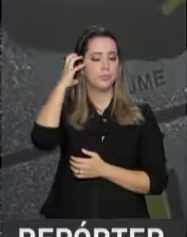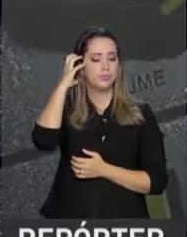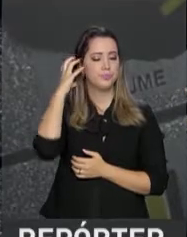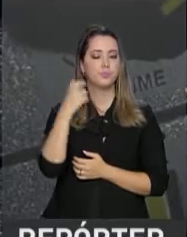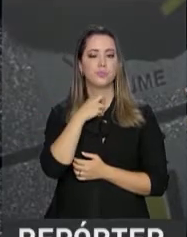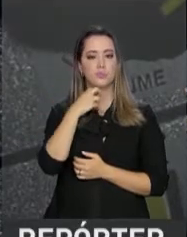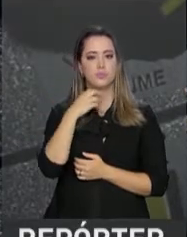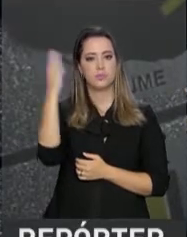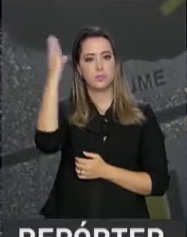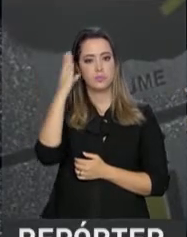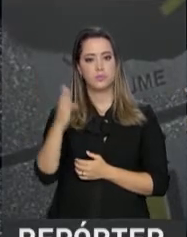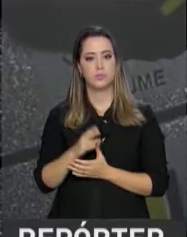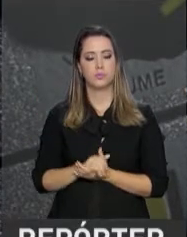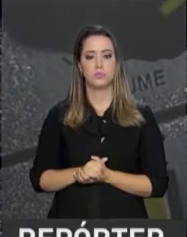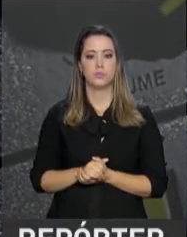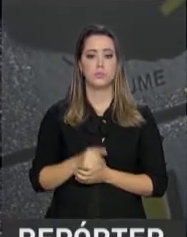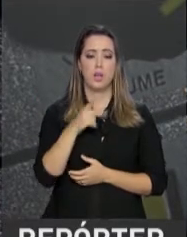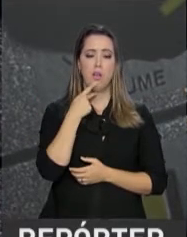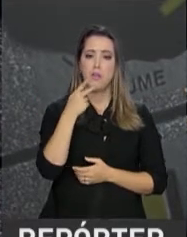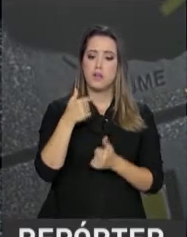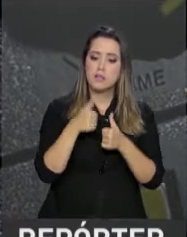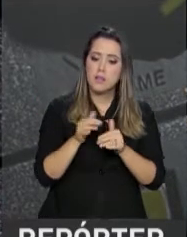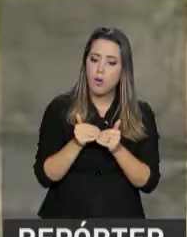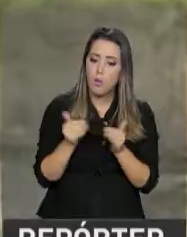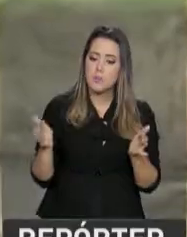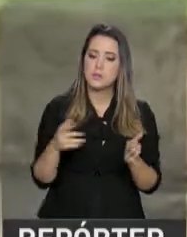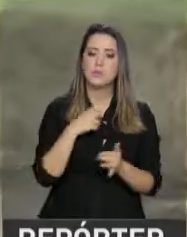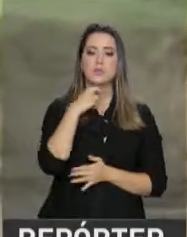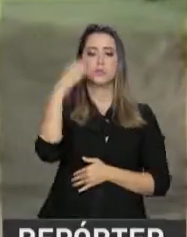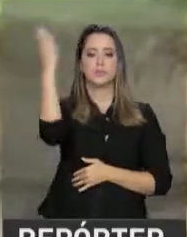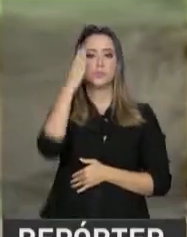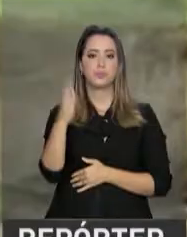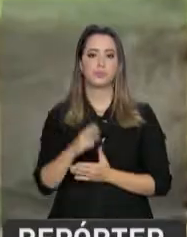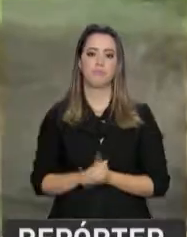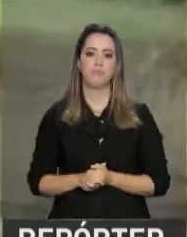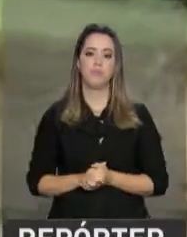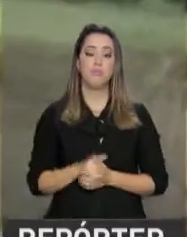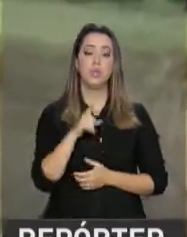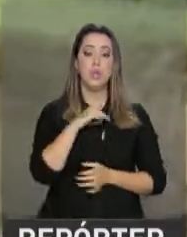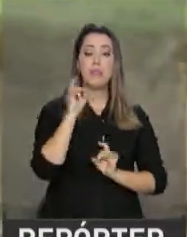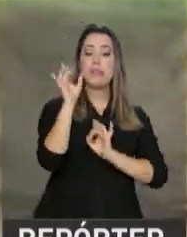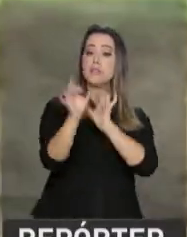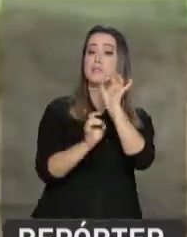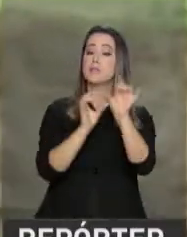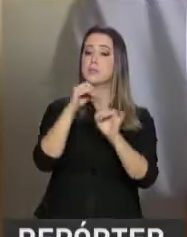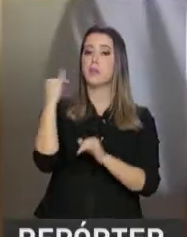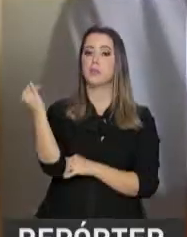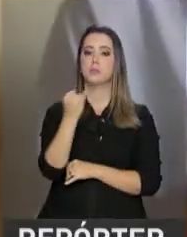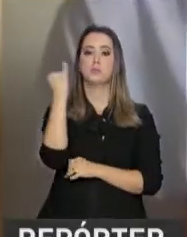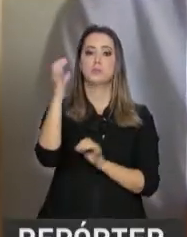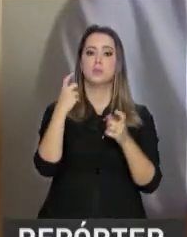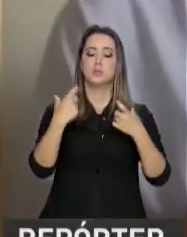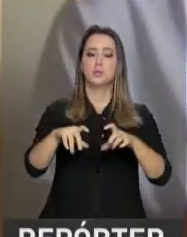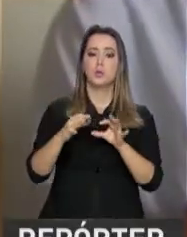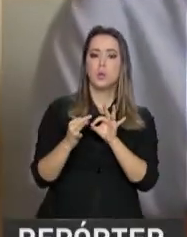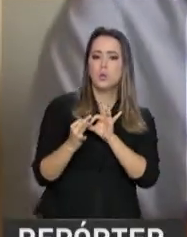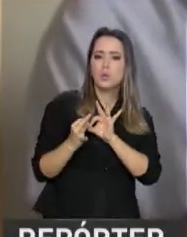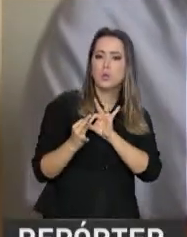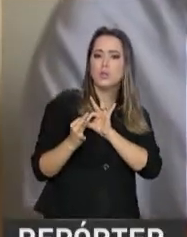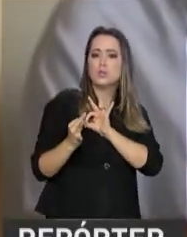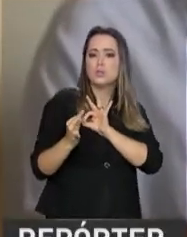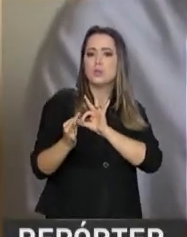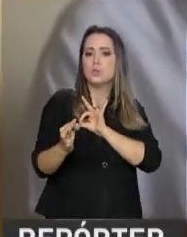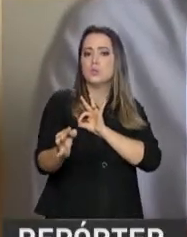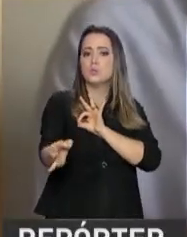está no ar a voz do brasil a voz do brasil tem especial importância para as regiões afastadas dos grandes